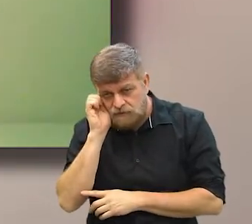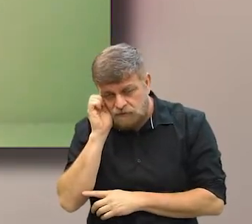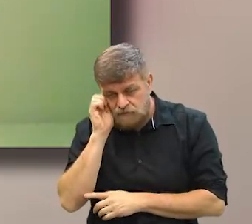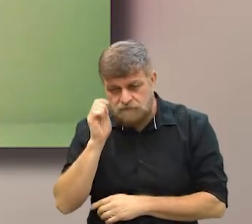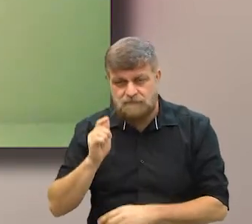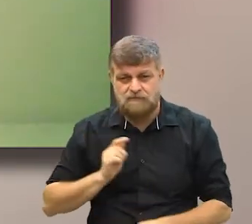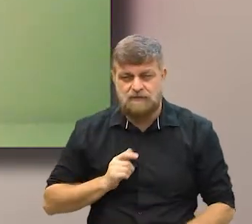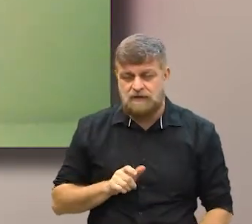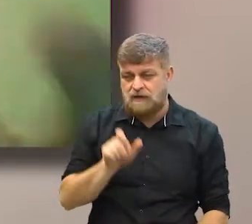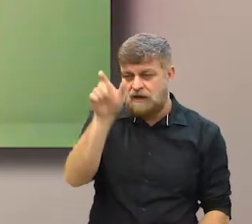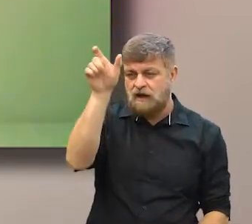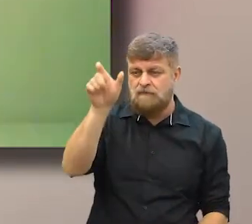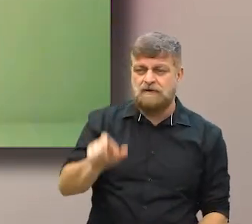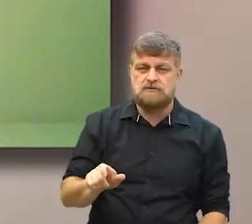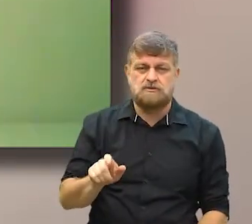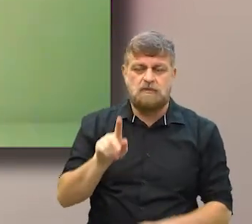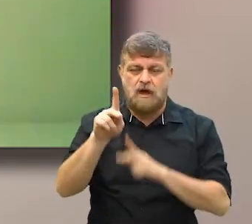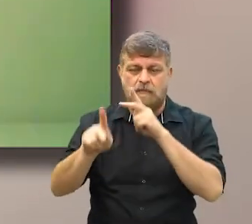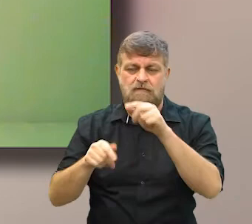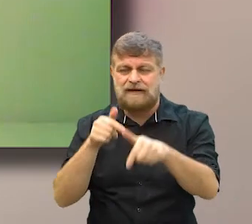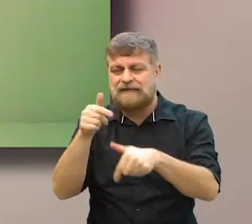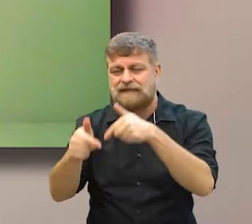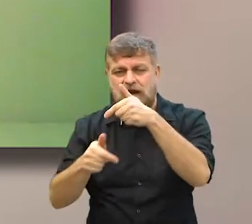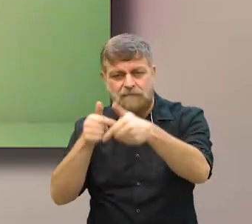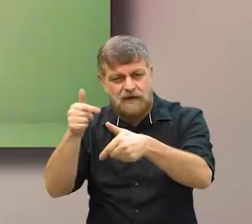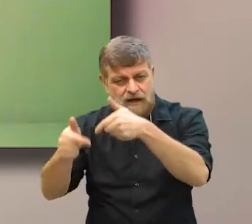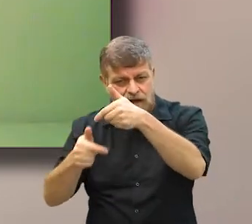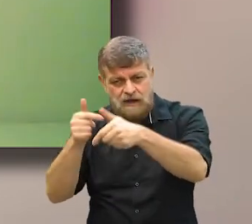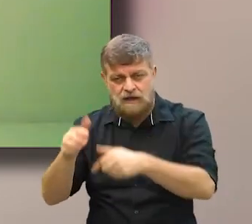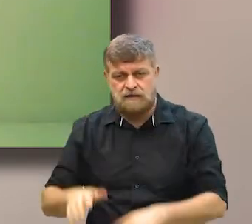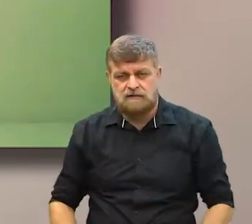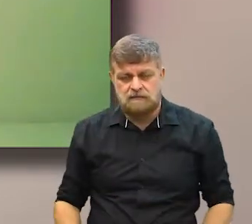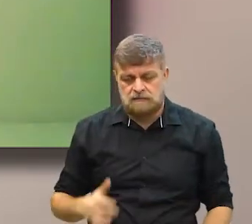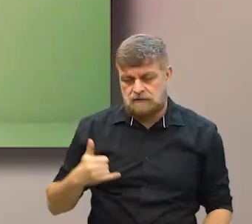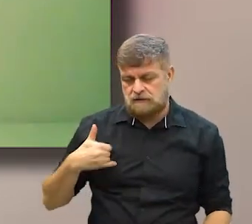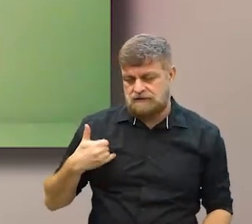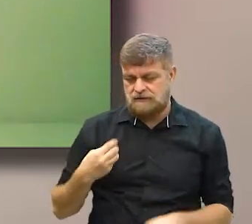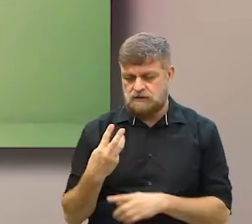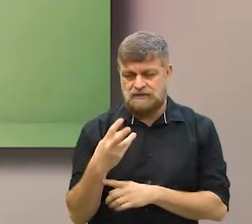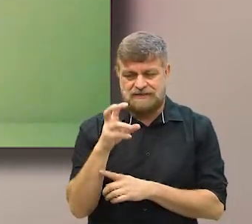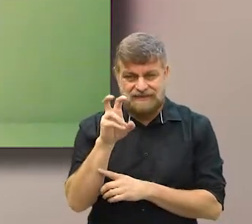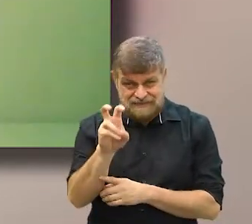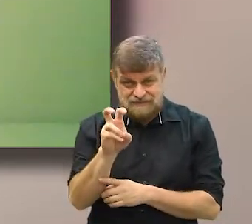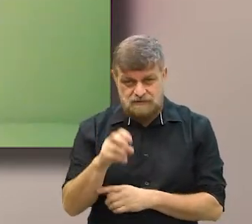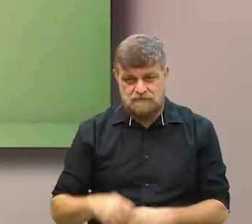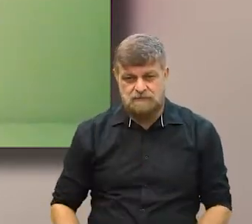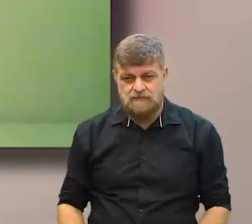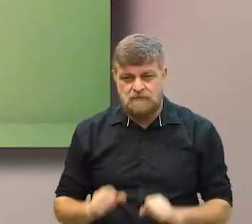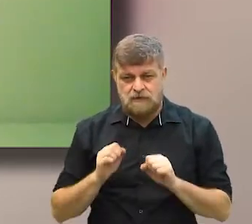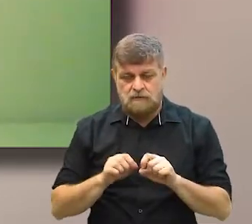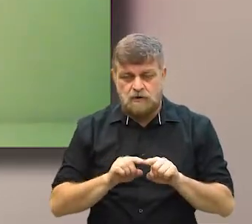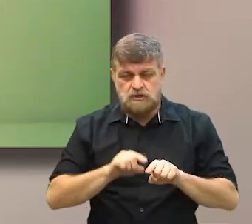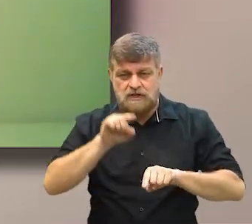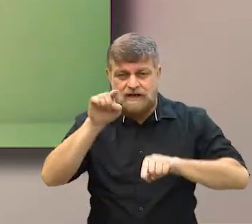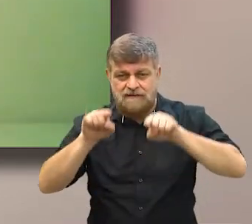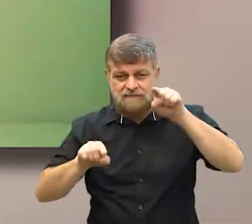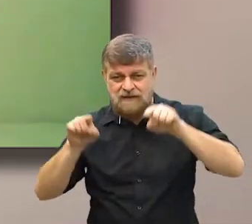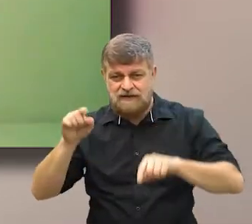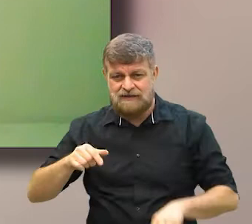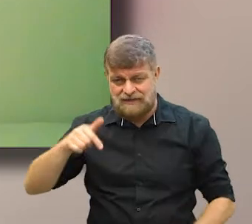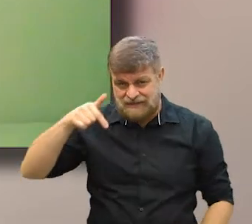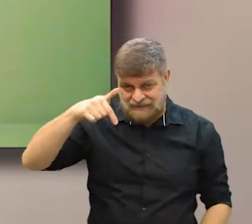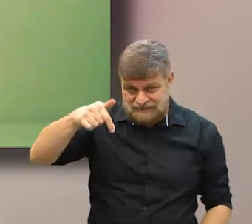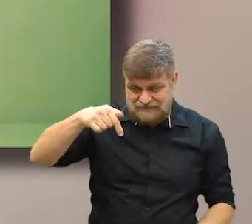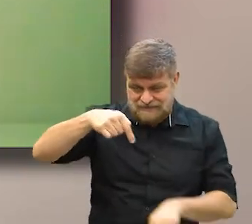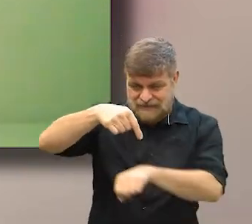dormido por um japonês que trabalhe faixa etária de 35 anos pode